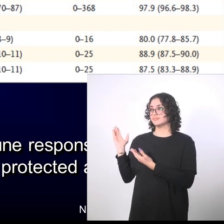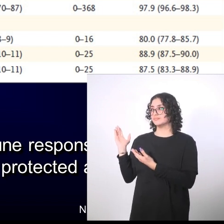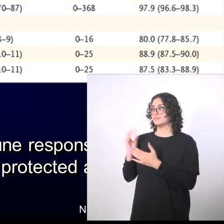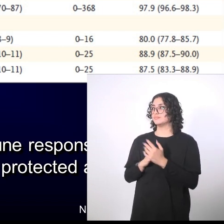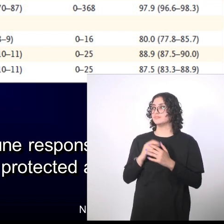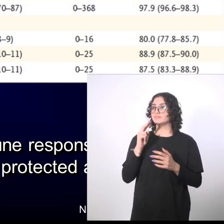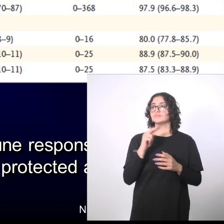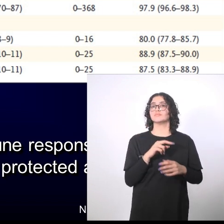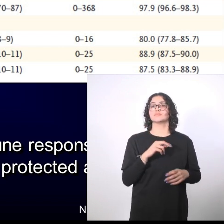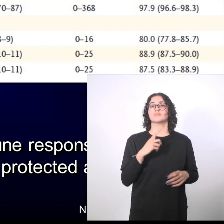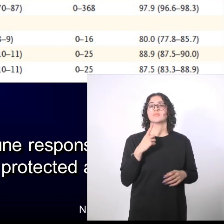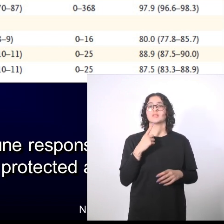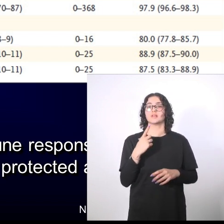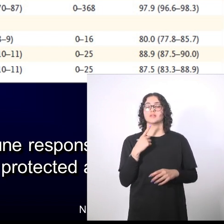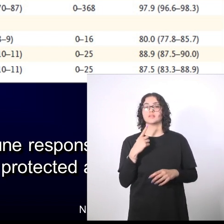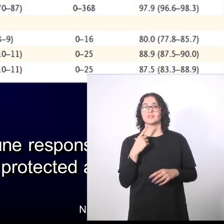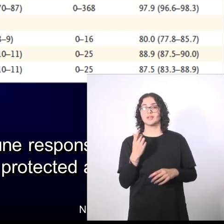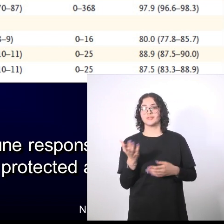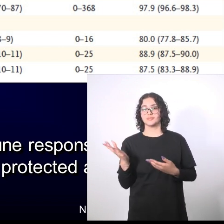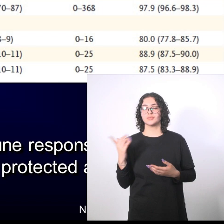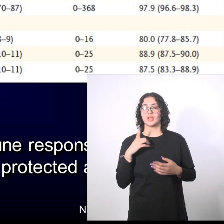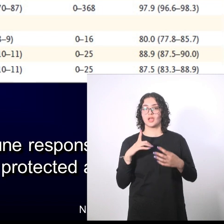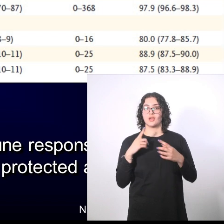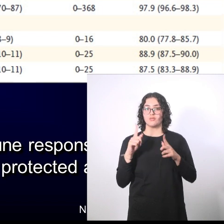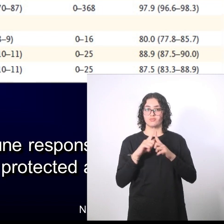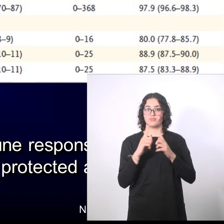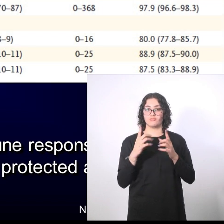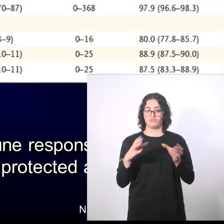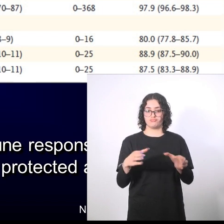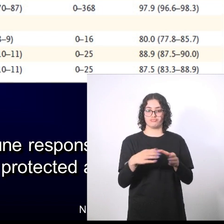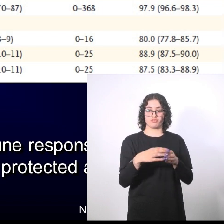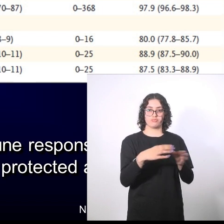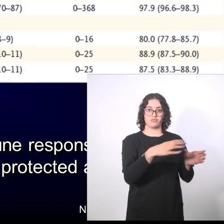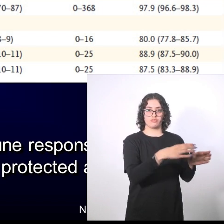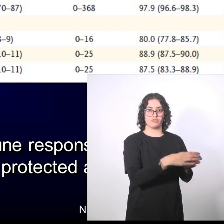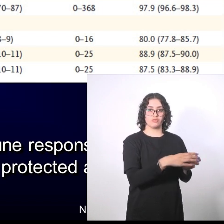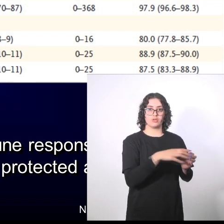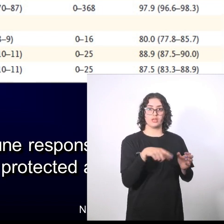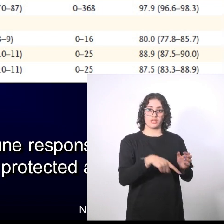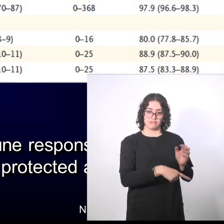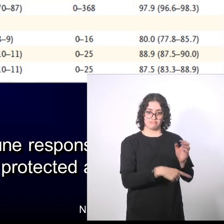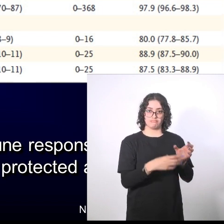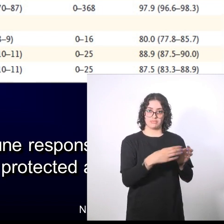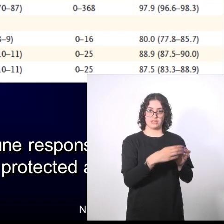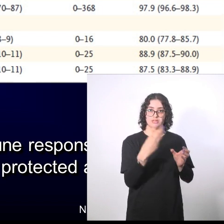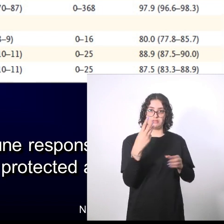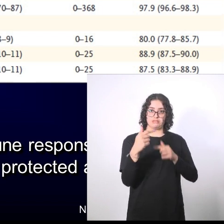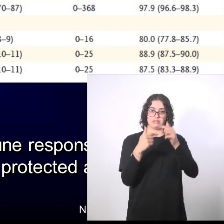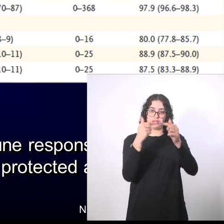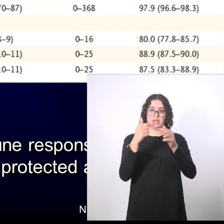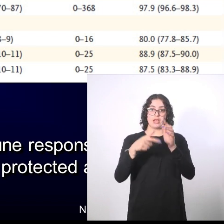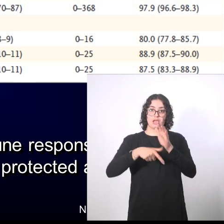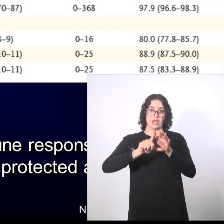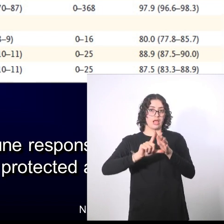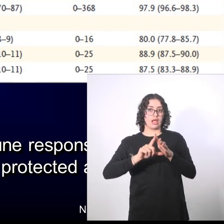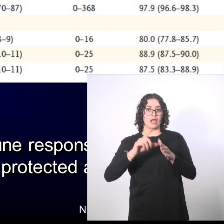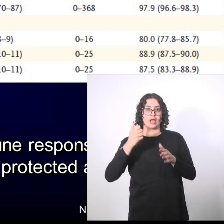dizer, o risco de lesão, vocês estão vendo ali no grupo que recebeu a vacina de terceira geração antes de receber a